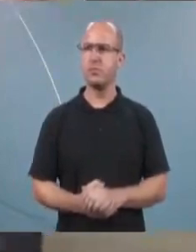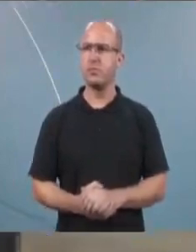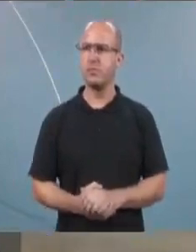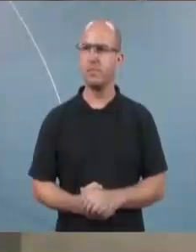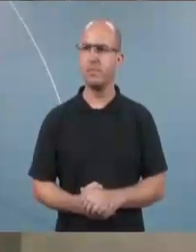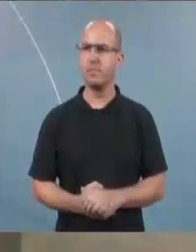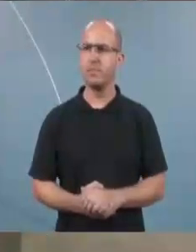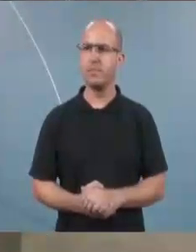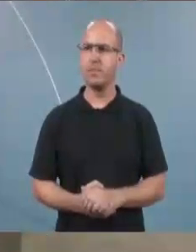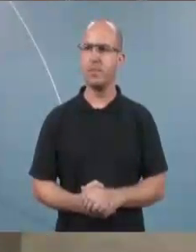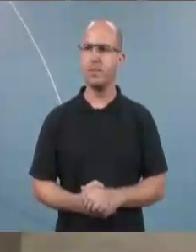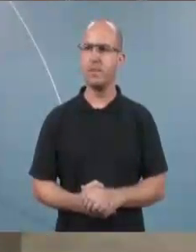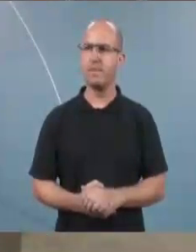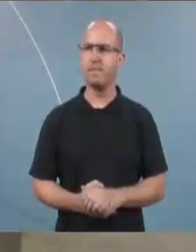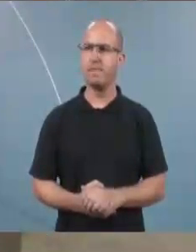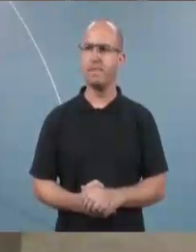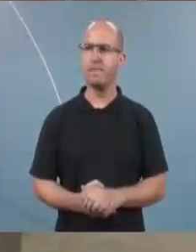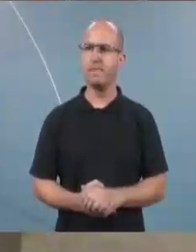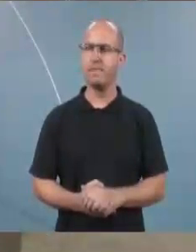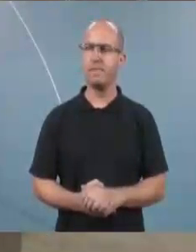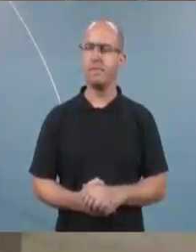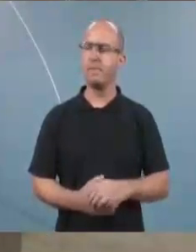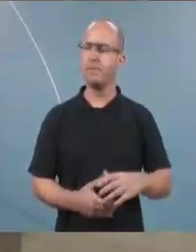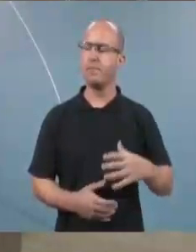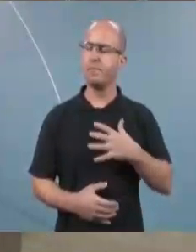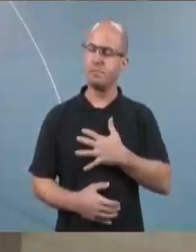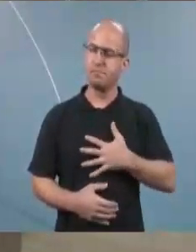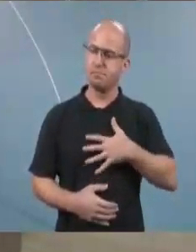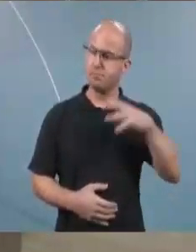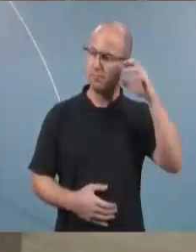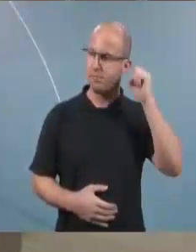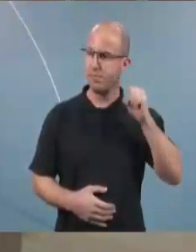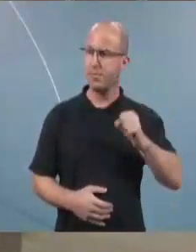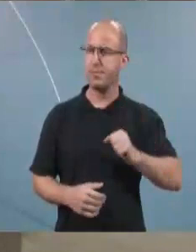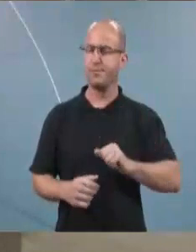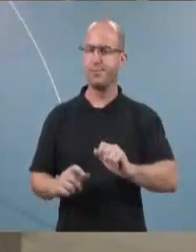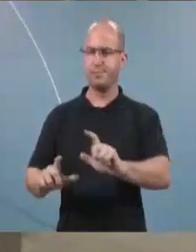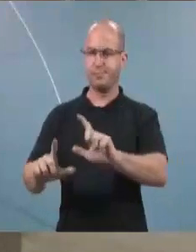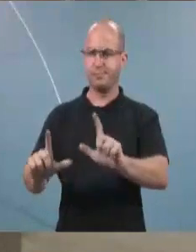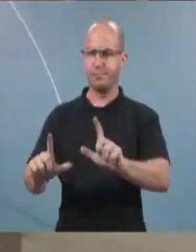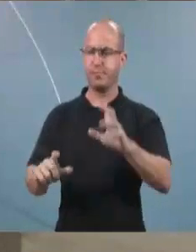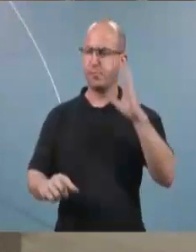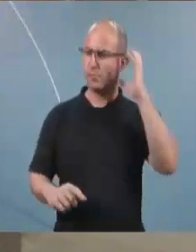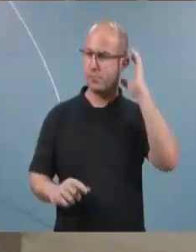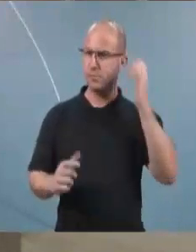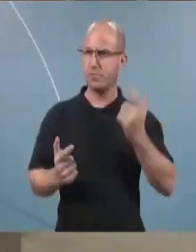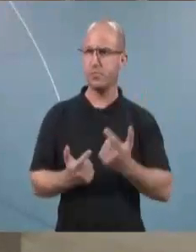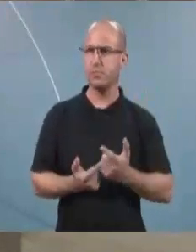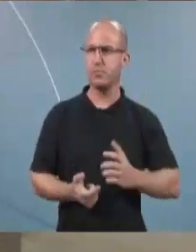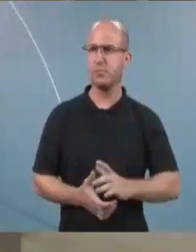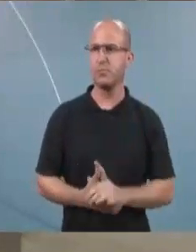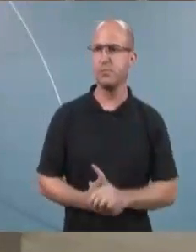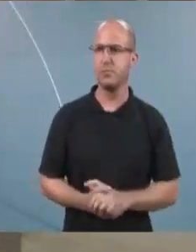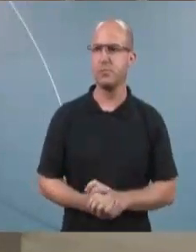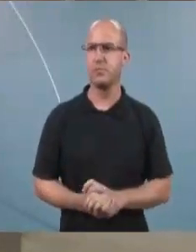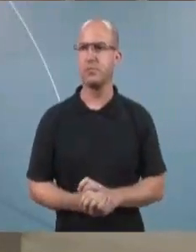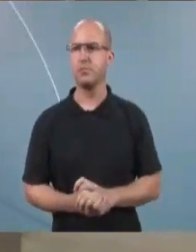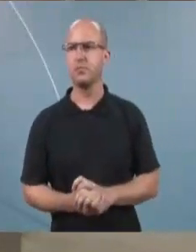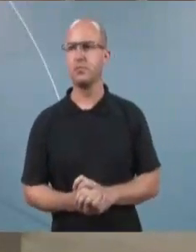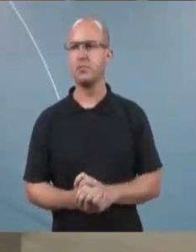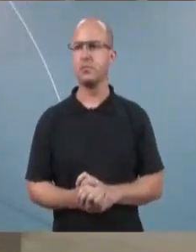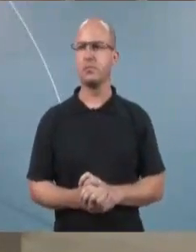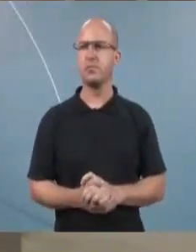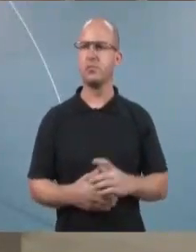caríssimos telespectadores e ouvinte do nosso sistema de televisão e rádio senhor presidente tivemos